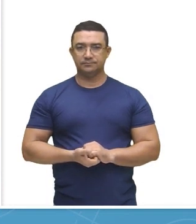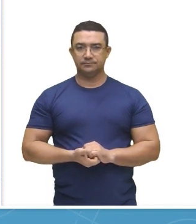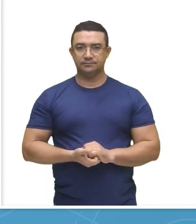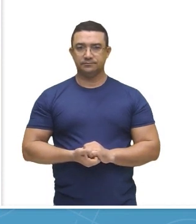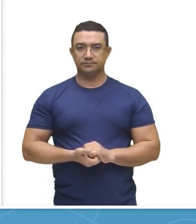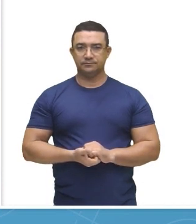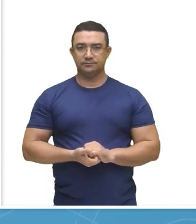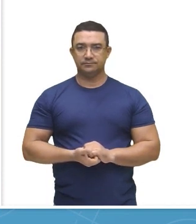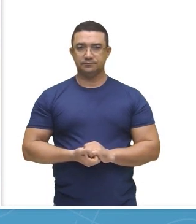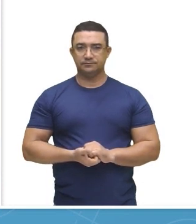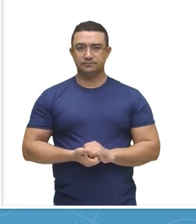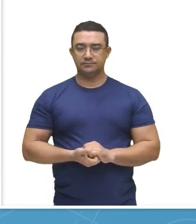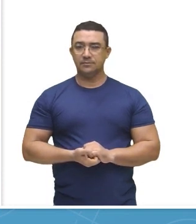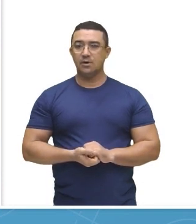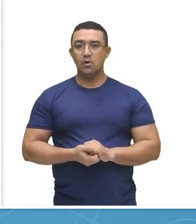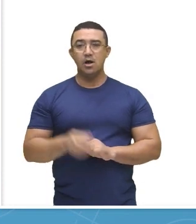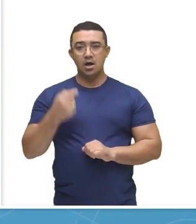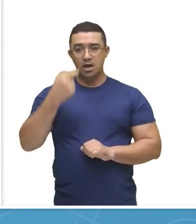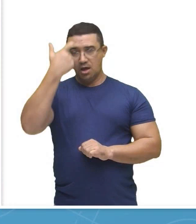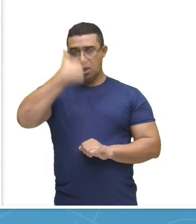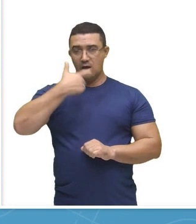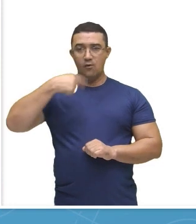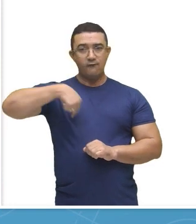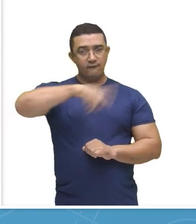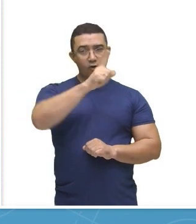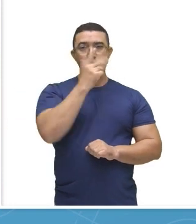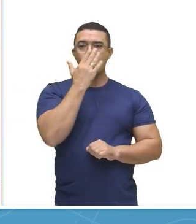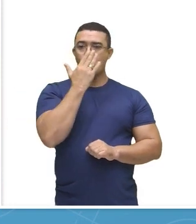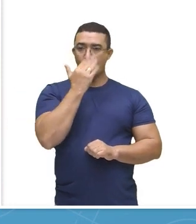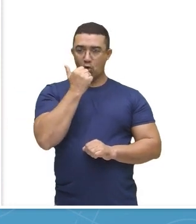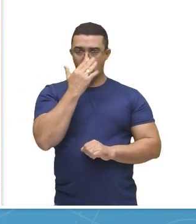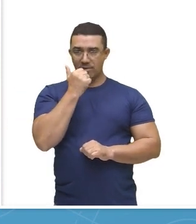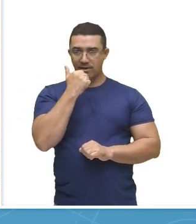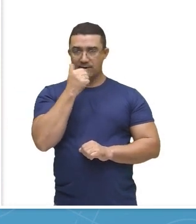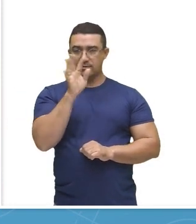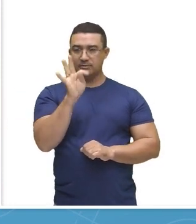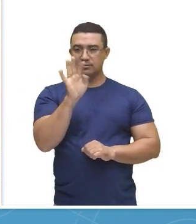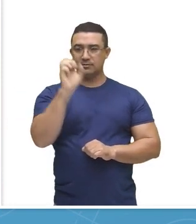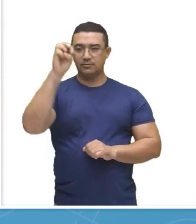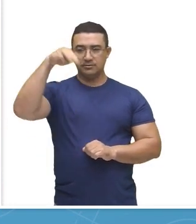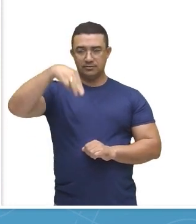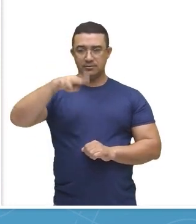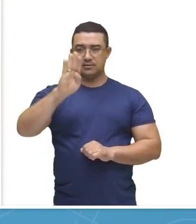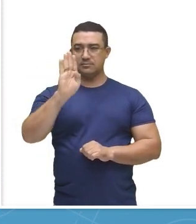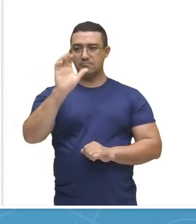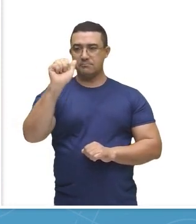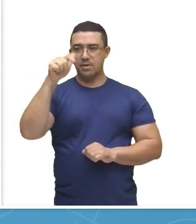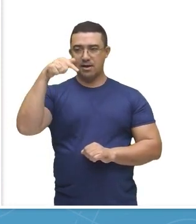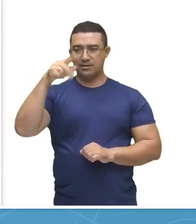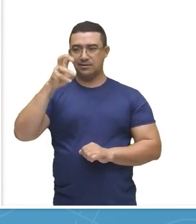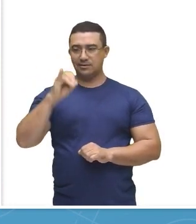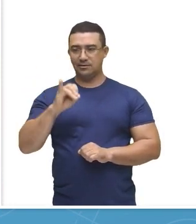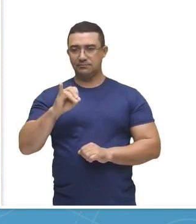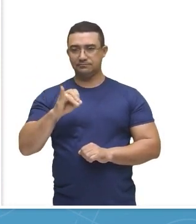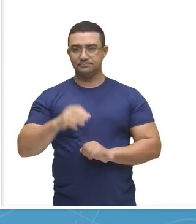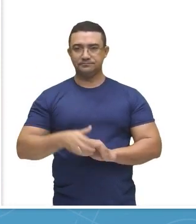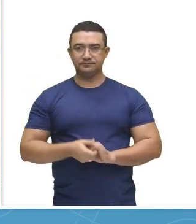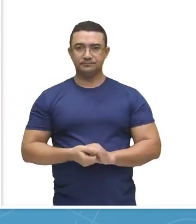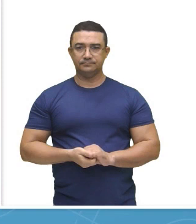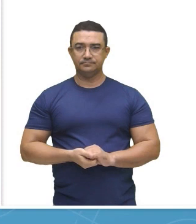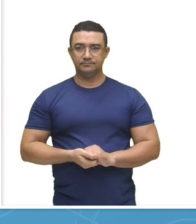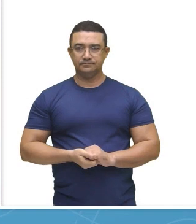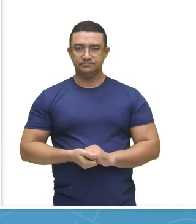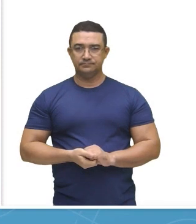to eat tambaqui. Então, eu vou comer tambaqui ou eu comerei tambaqui. Na informalidade, como é que as pessoas falam, nativos falam, I'm gonna